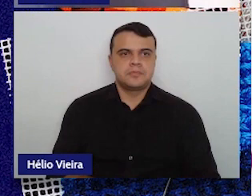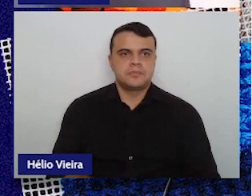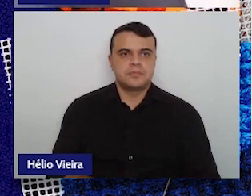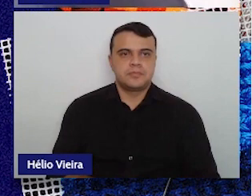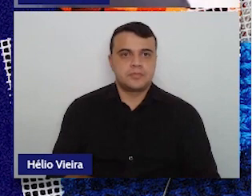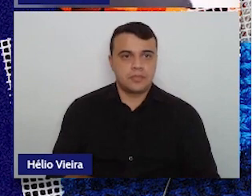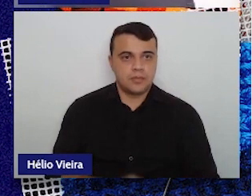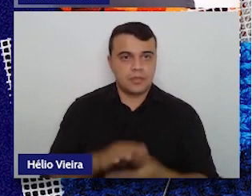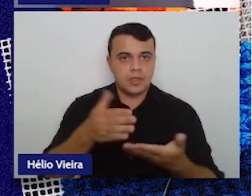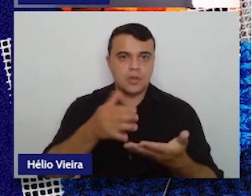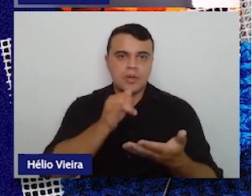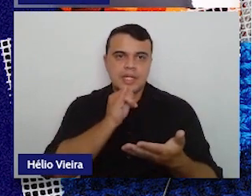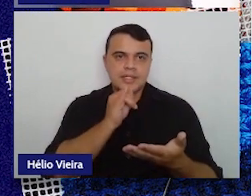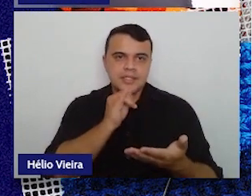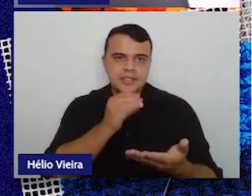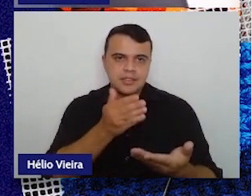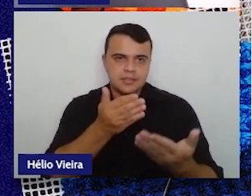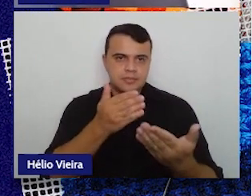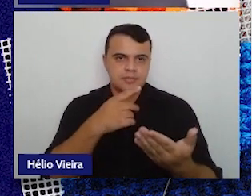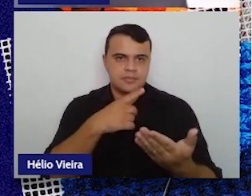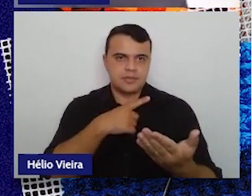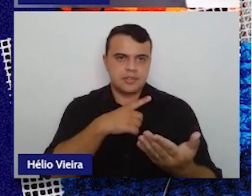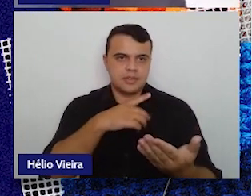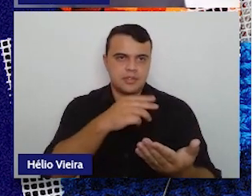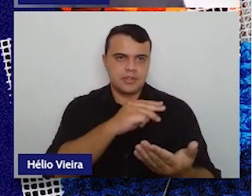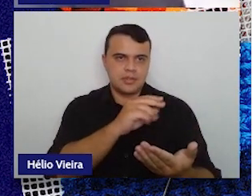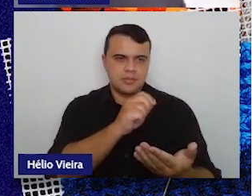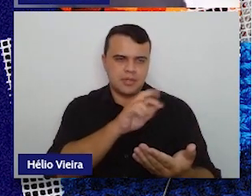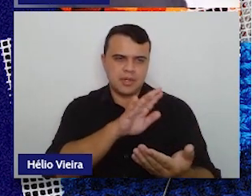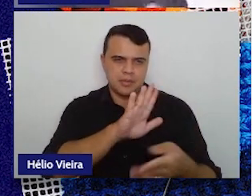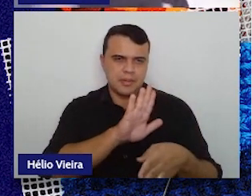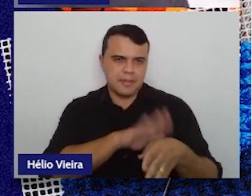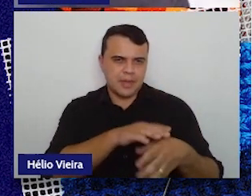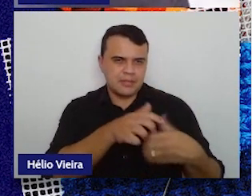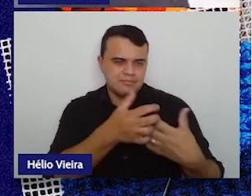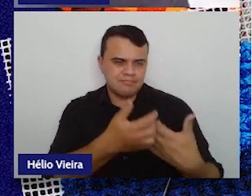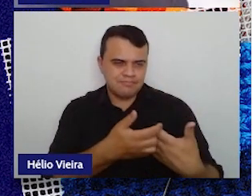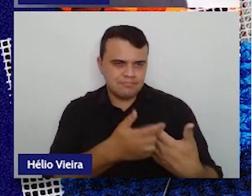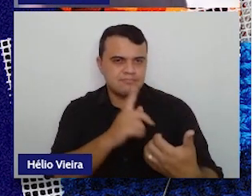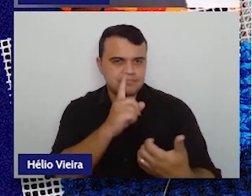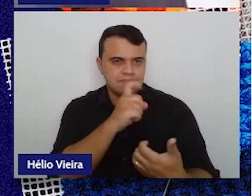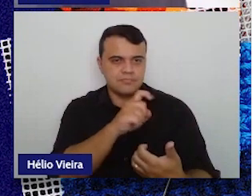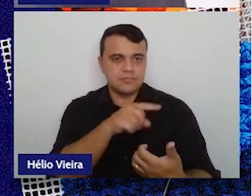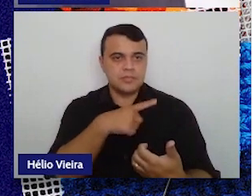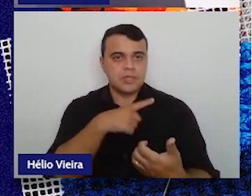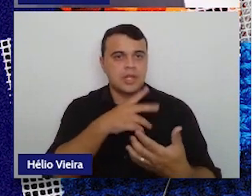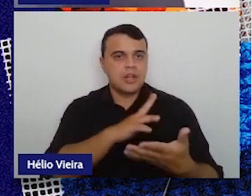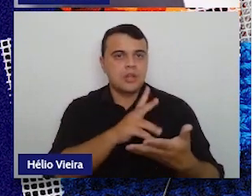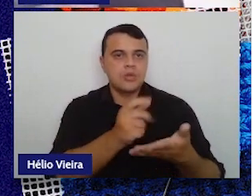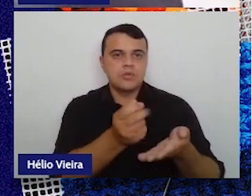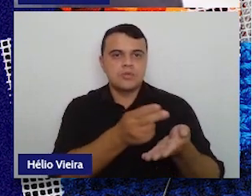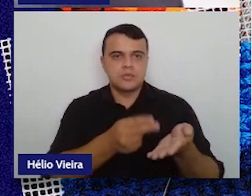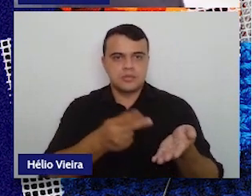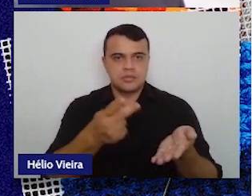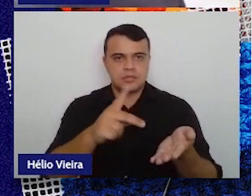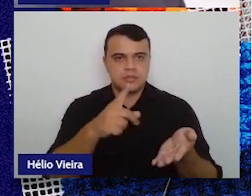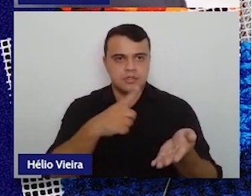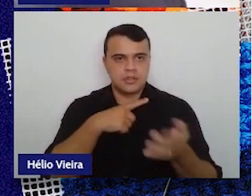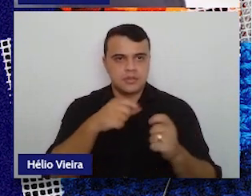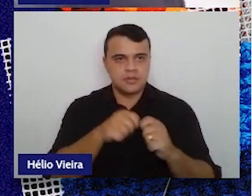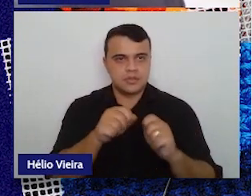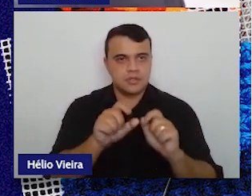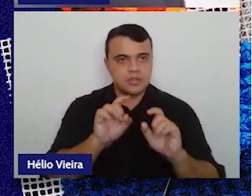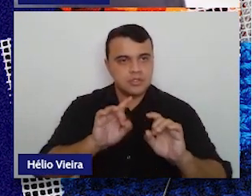Esse é um exemplo de um macramê mais elaborado. Todo esse desenho feito, ele é feito a partir